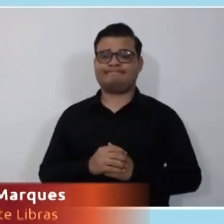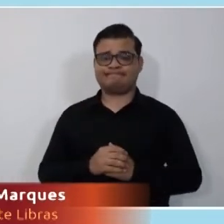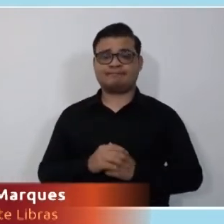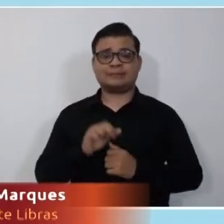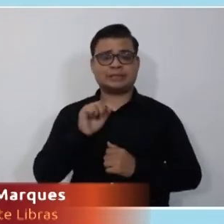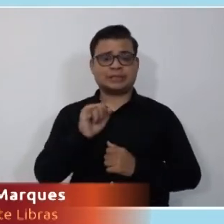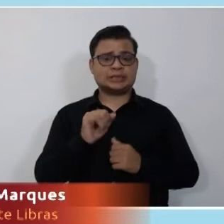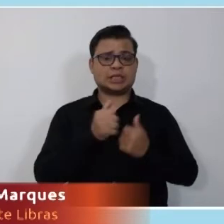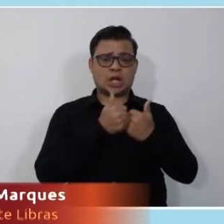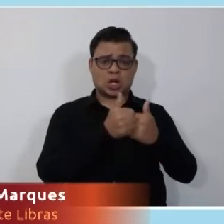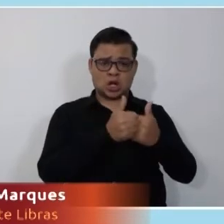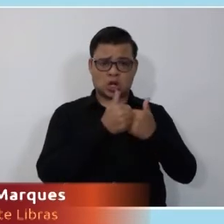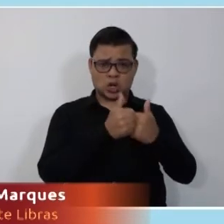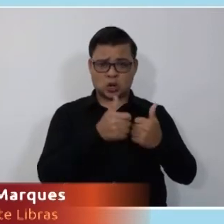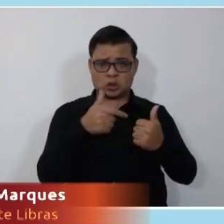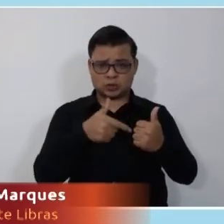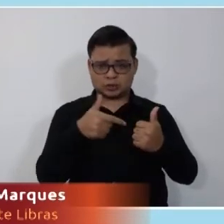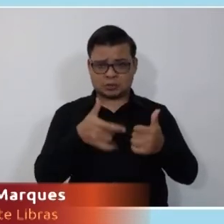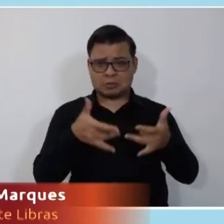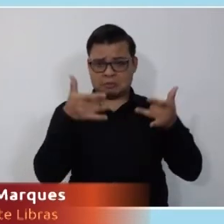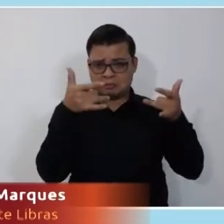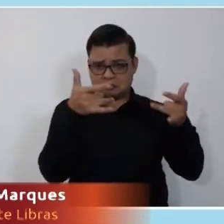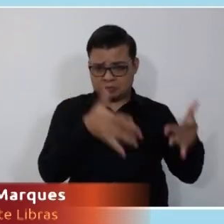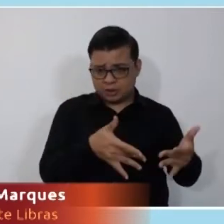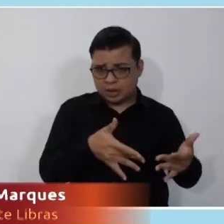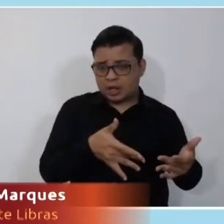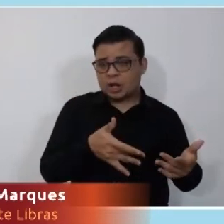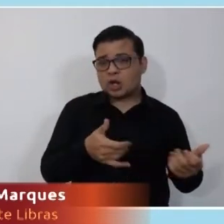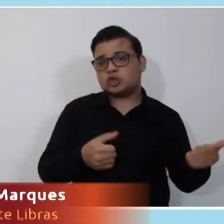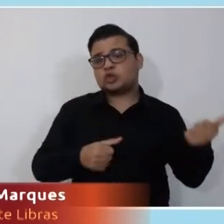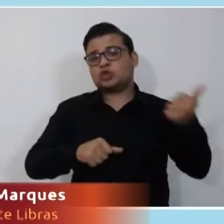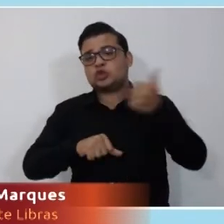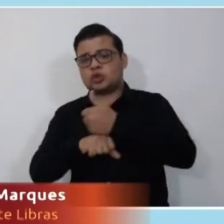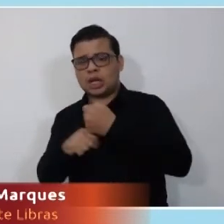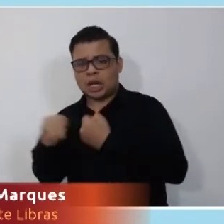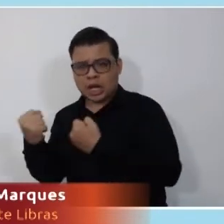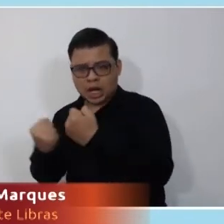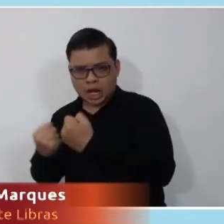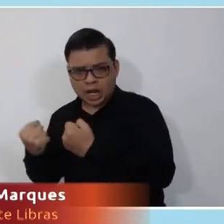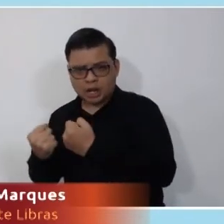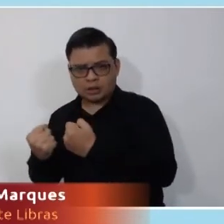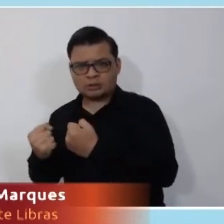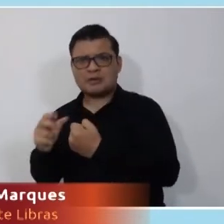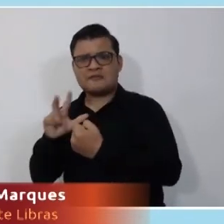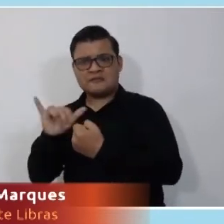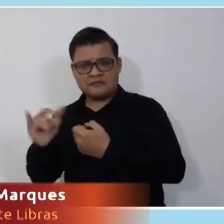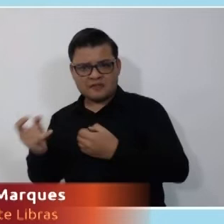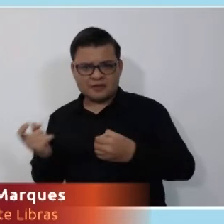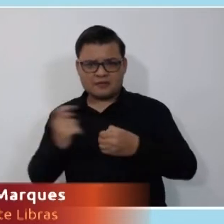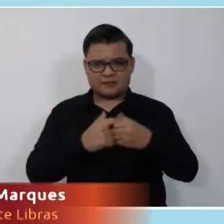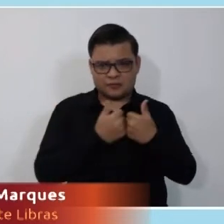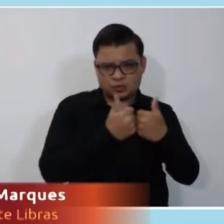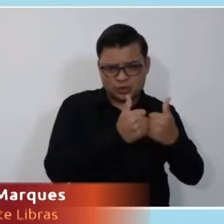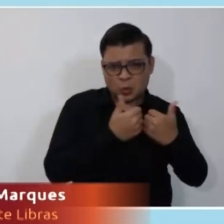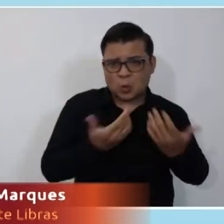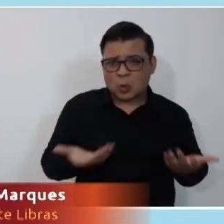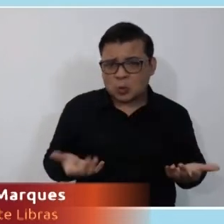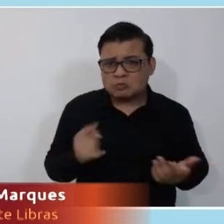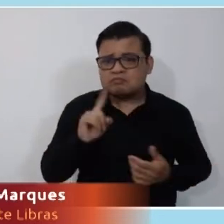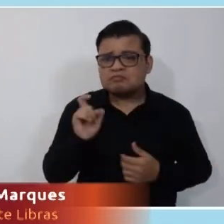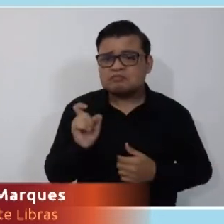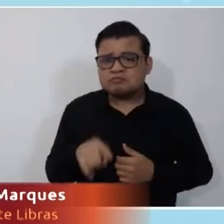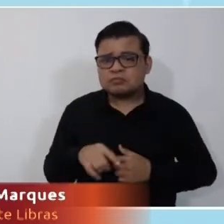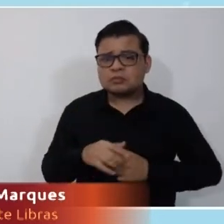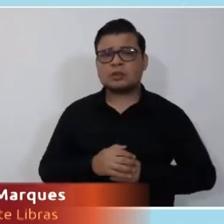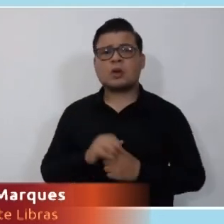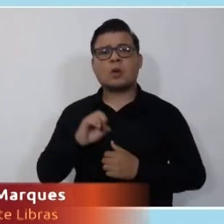o carro, ela vai voltar para o ônibus? Ou ela deixou de ir no trabalho, está fazendo trabalho home office, ela vai ficar só em